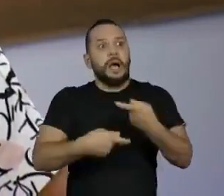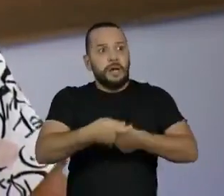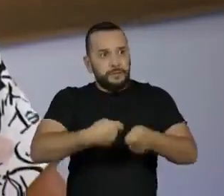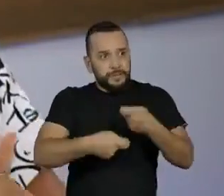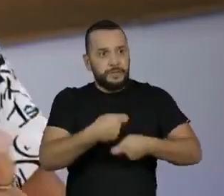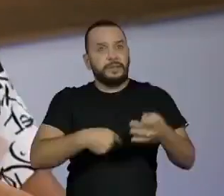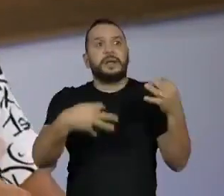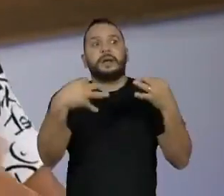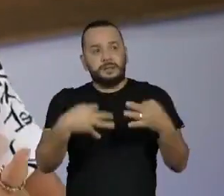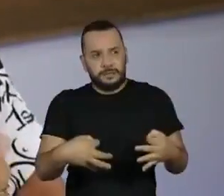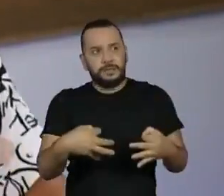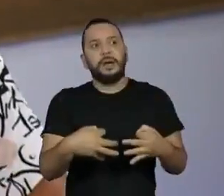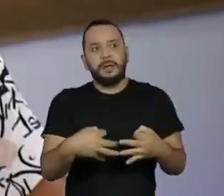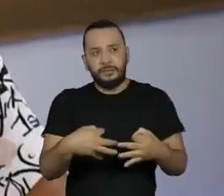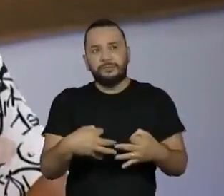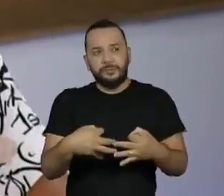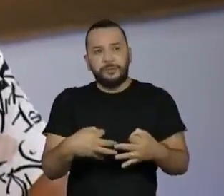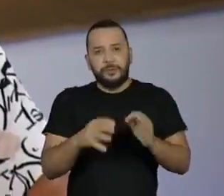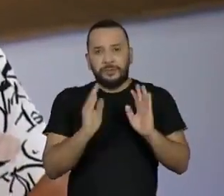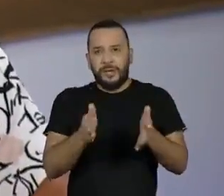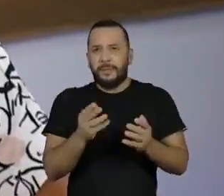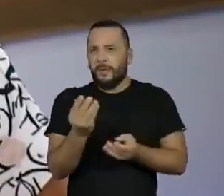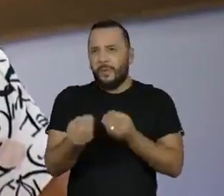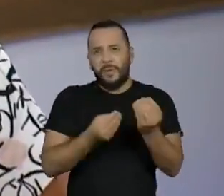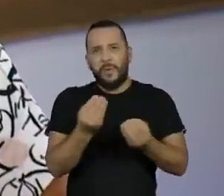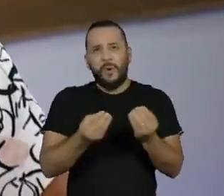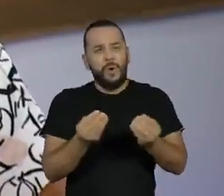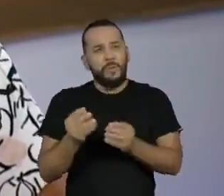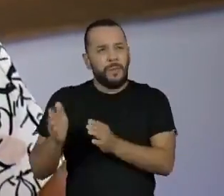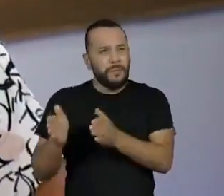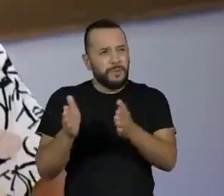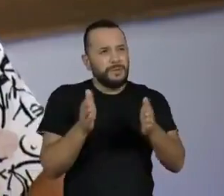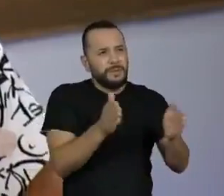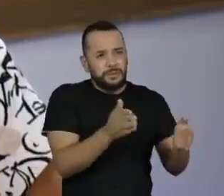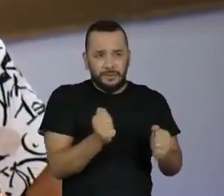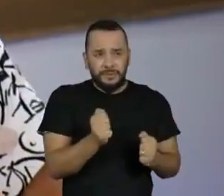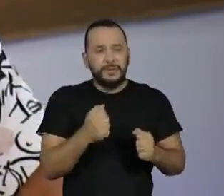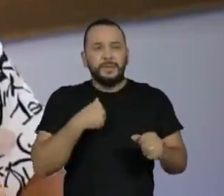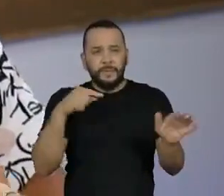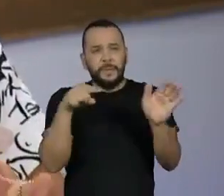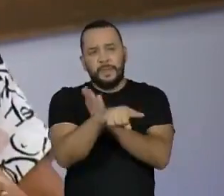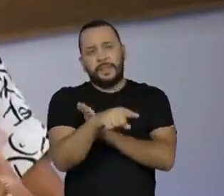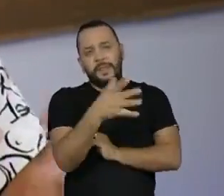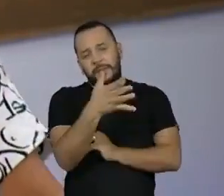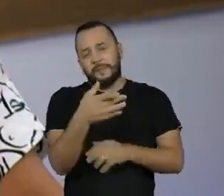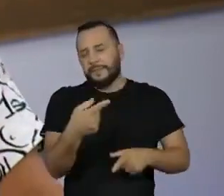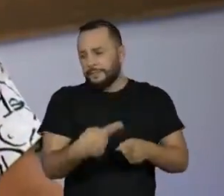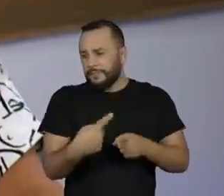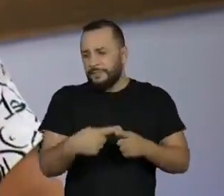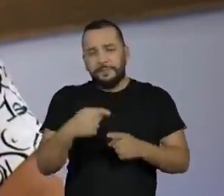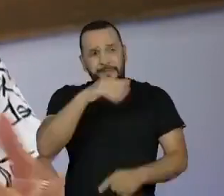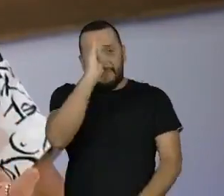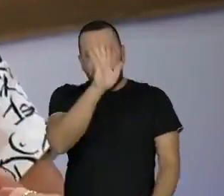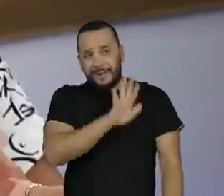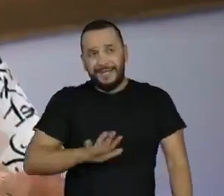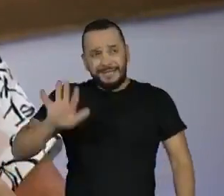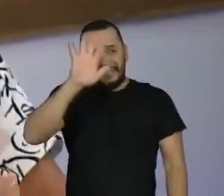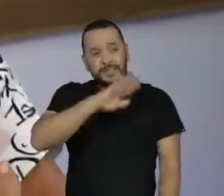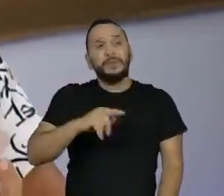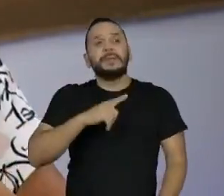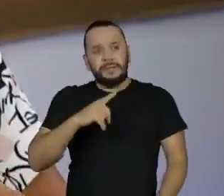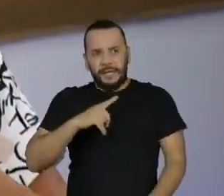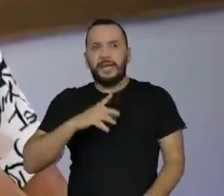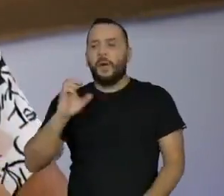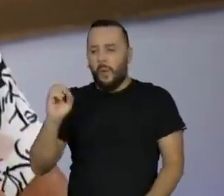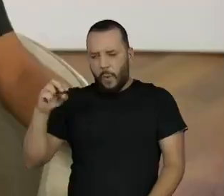administrar essa rede. Como que foi esse processo? Estou te perguntando isso porque o Brasil tem um terceiro setor